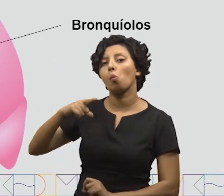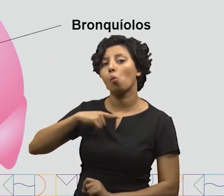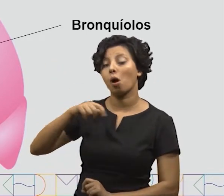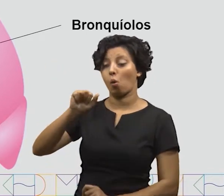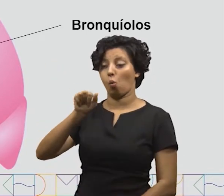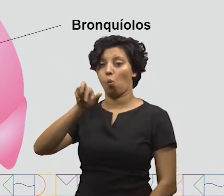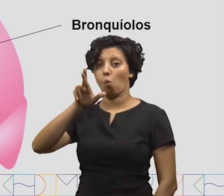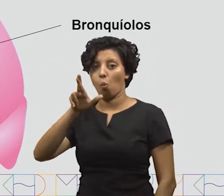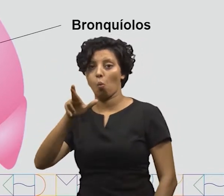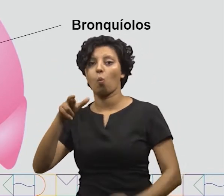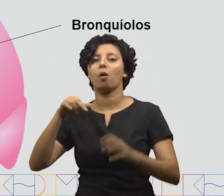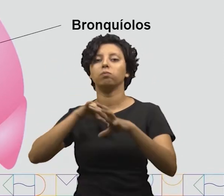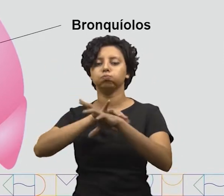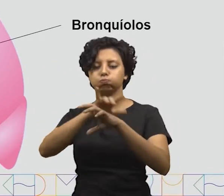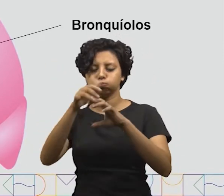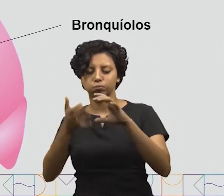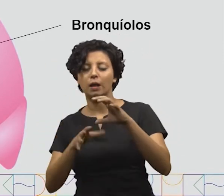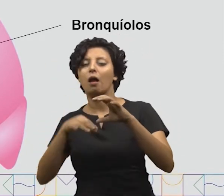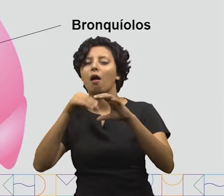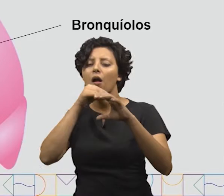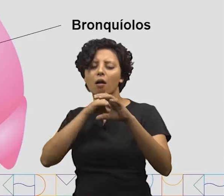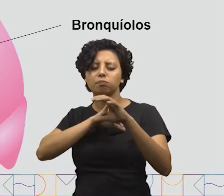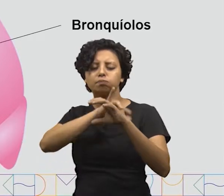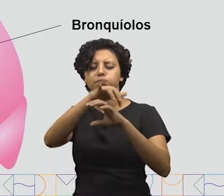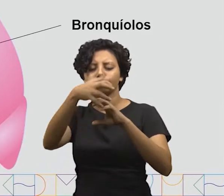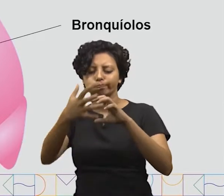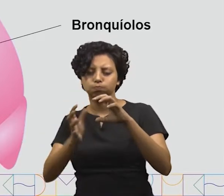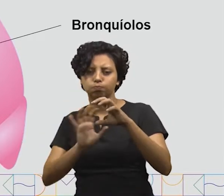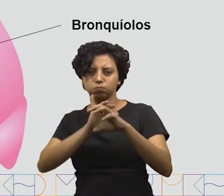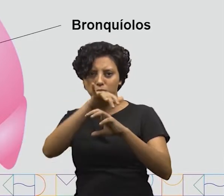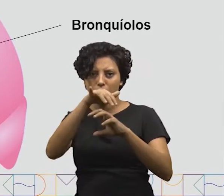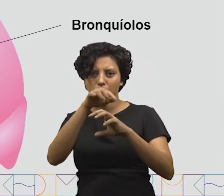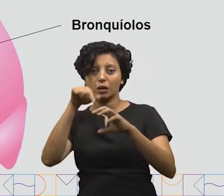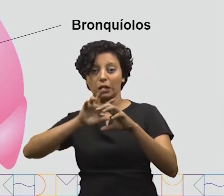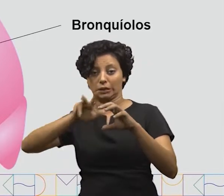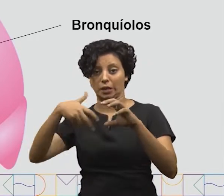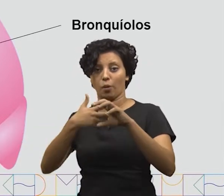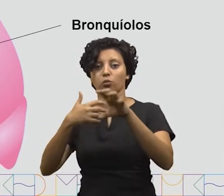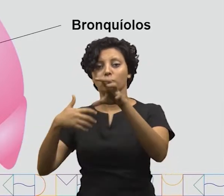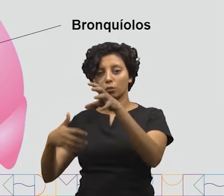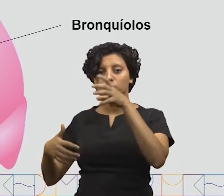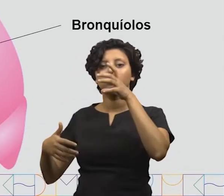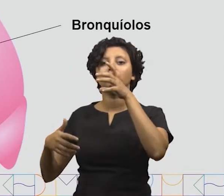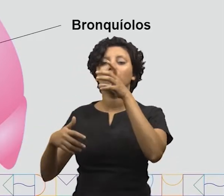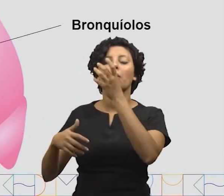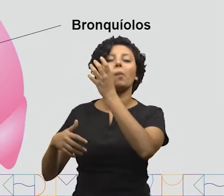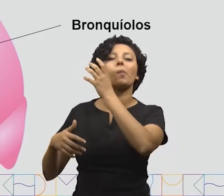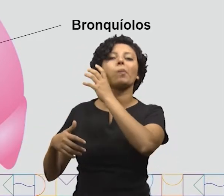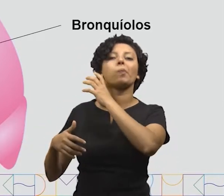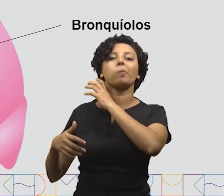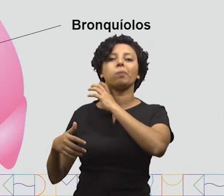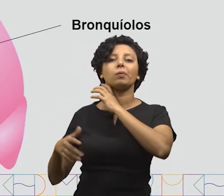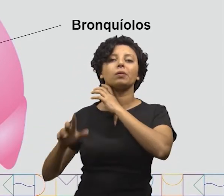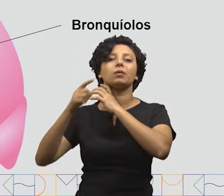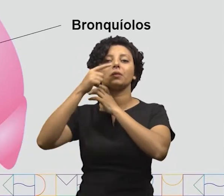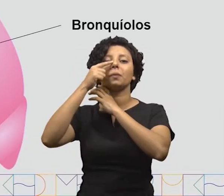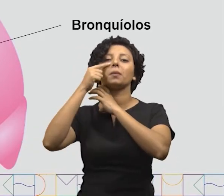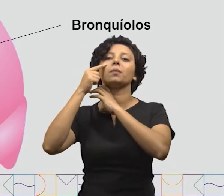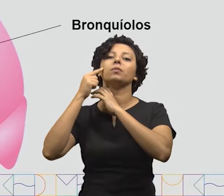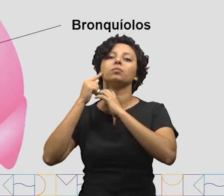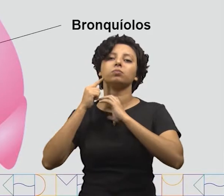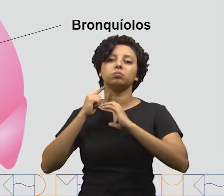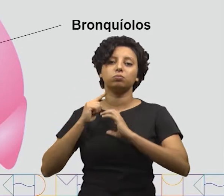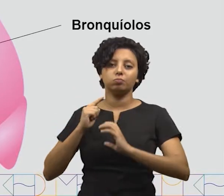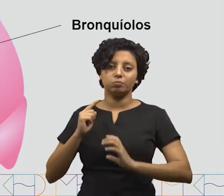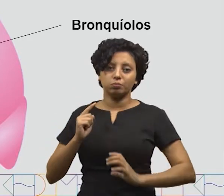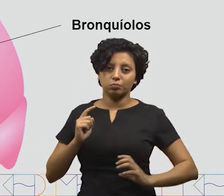ar é aquecido e umedecido. Em seguida, ele faz um caminho pelas vias aéreas, passando então